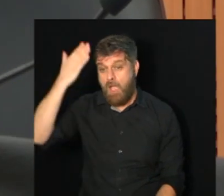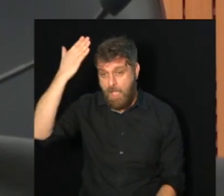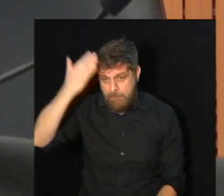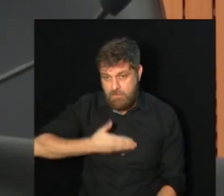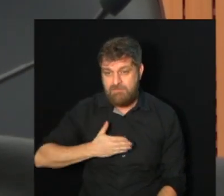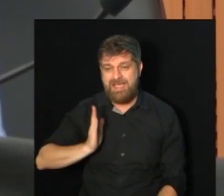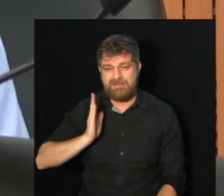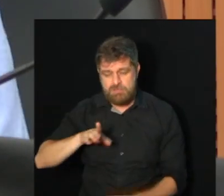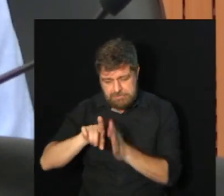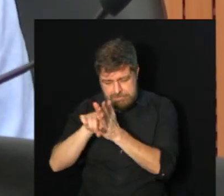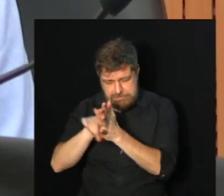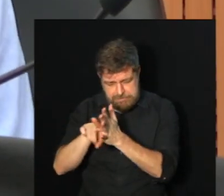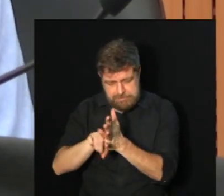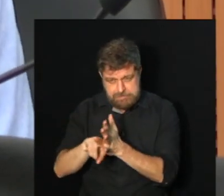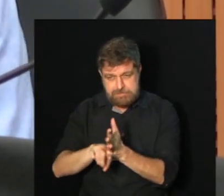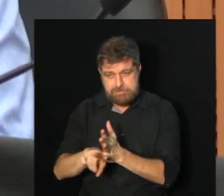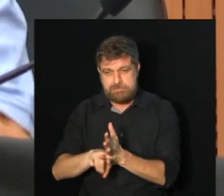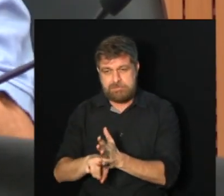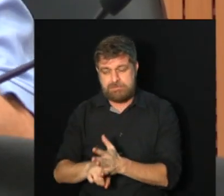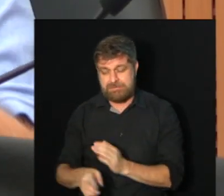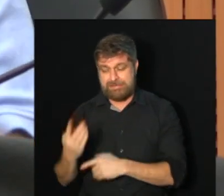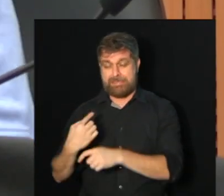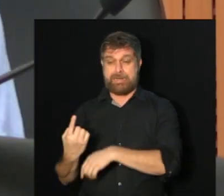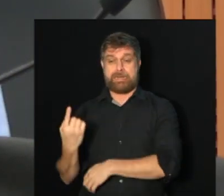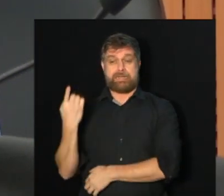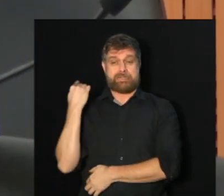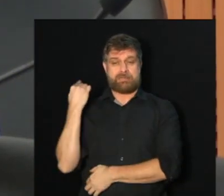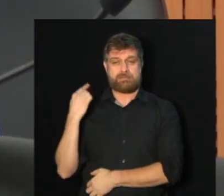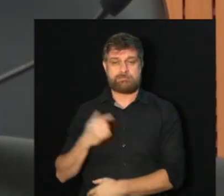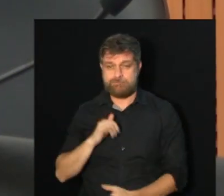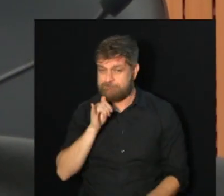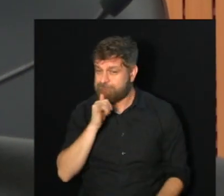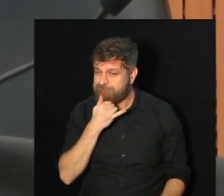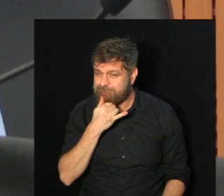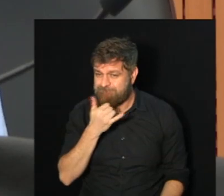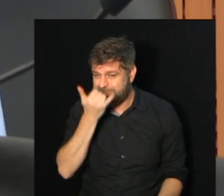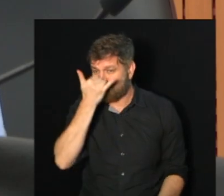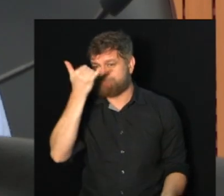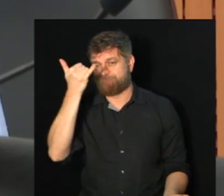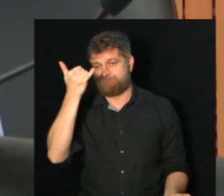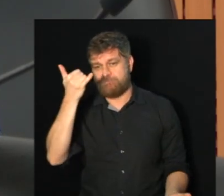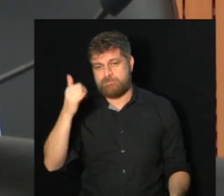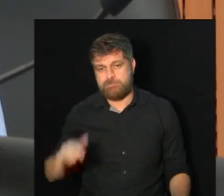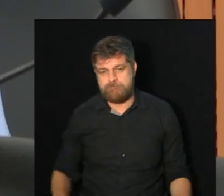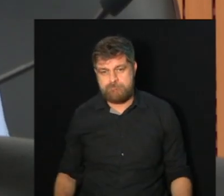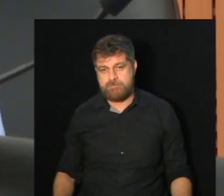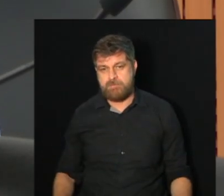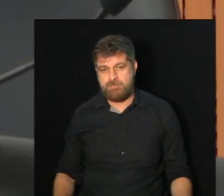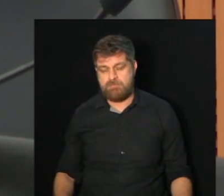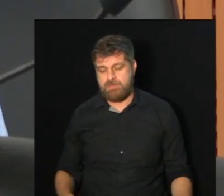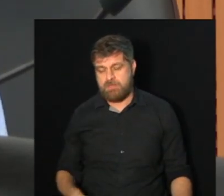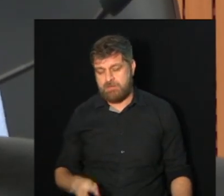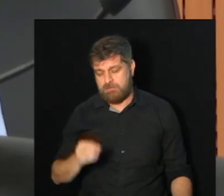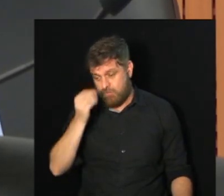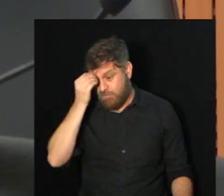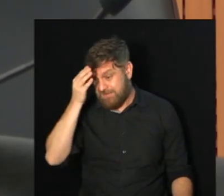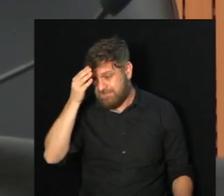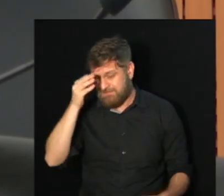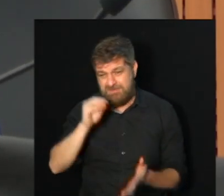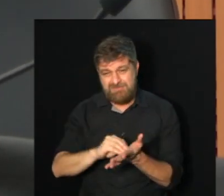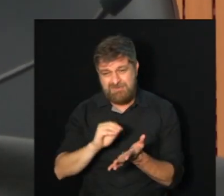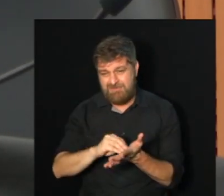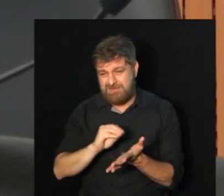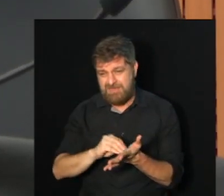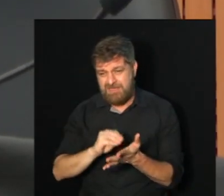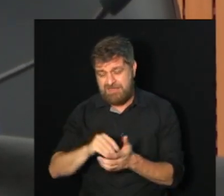alguns agentes da época, mas, infelizmente, ou por falta de conhecimento das